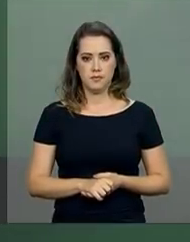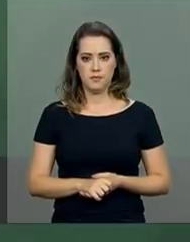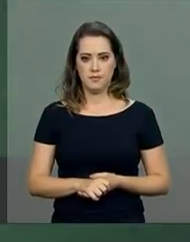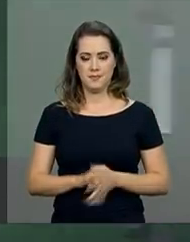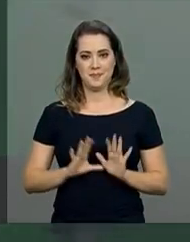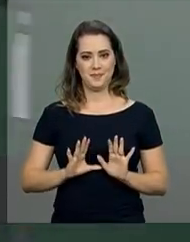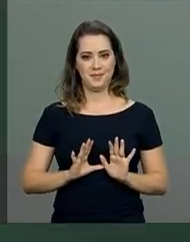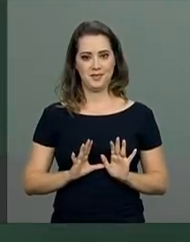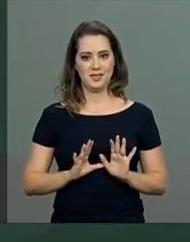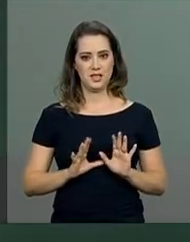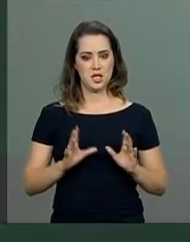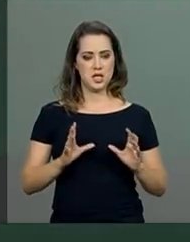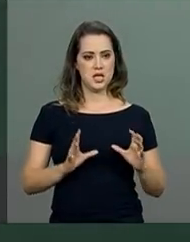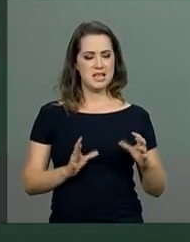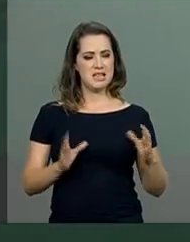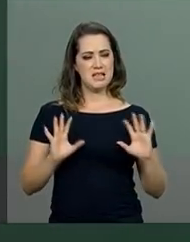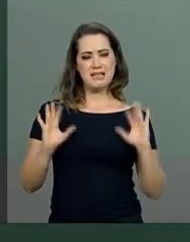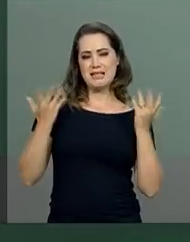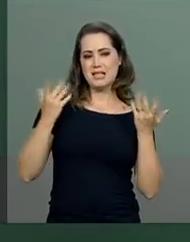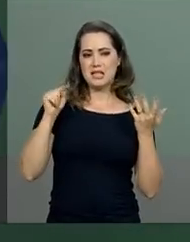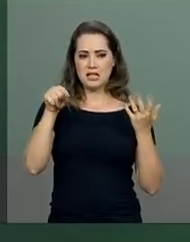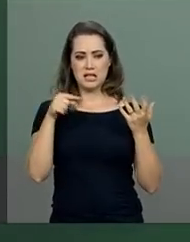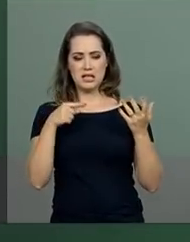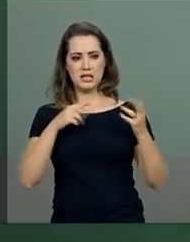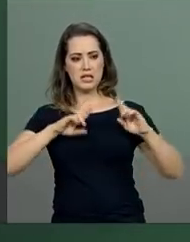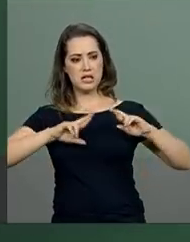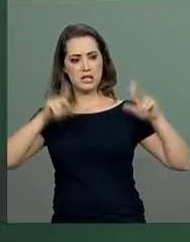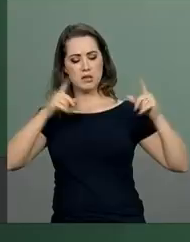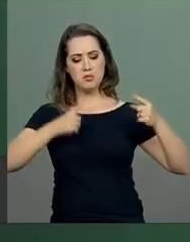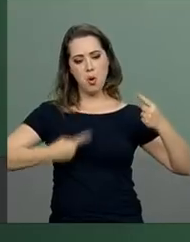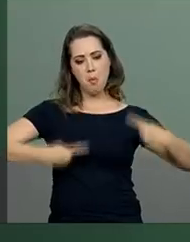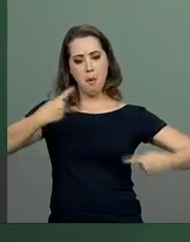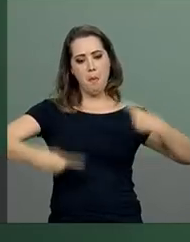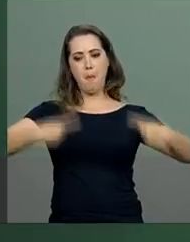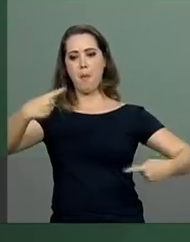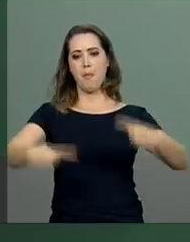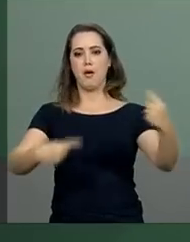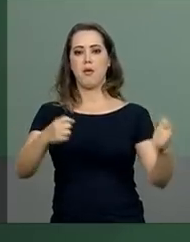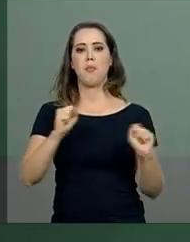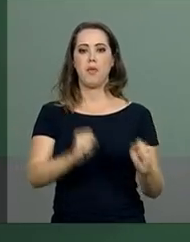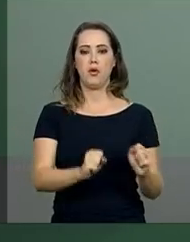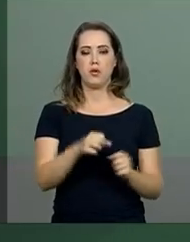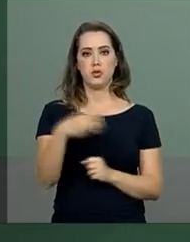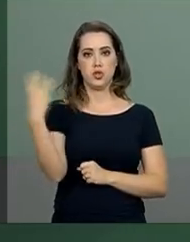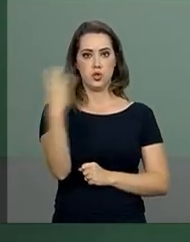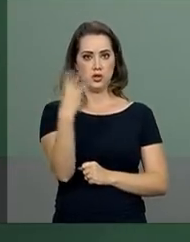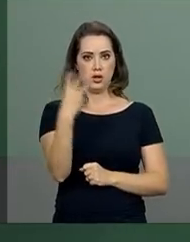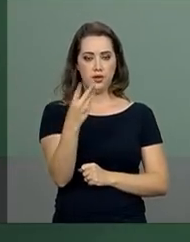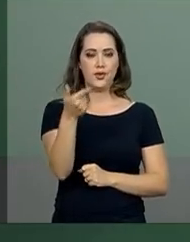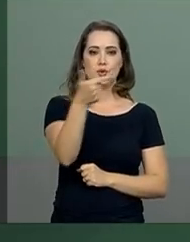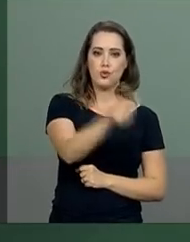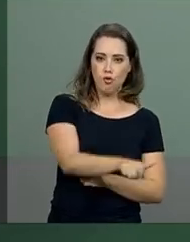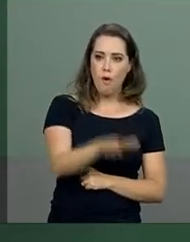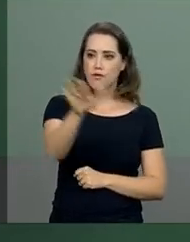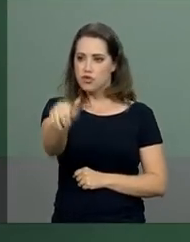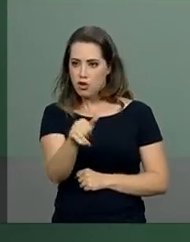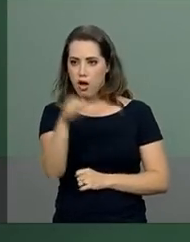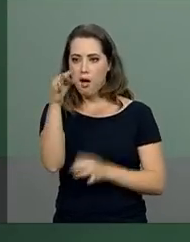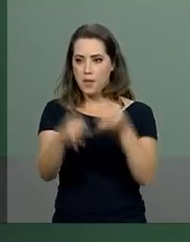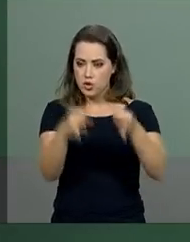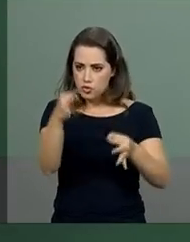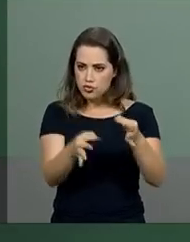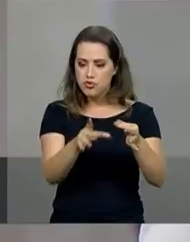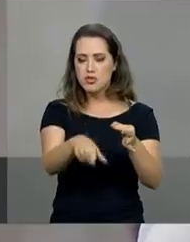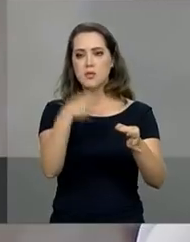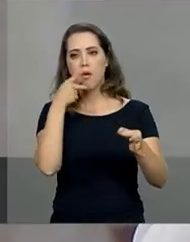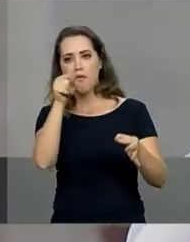esse clima de polarização não pode levar um terceiro turno como o senhor disse em 2014 ou seja de novo judiciário ser chamado para